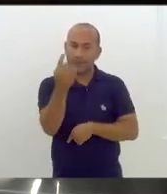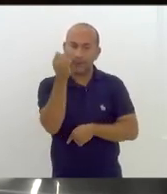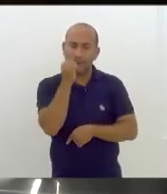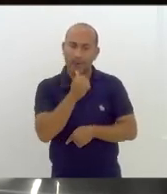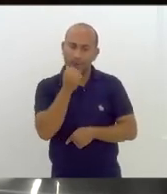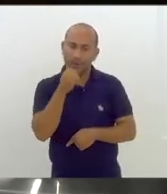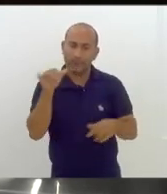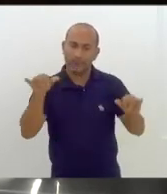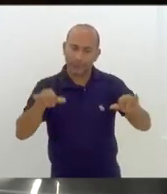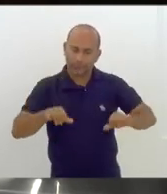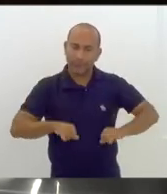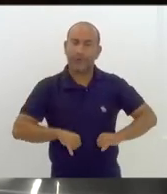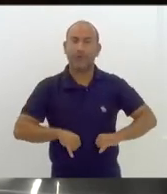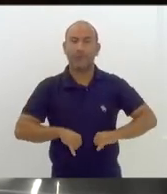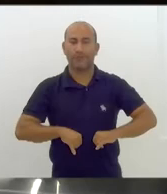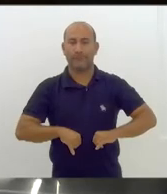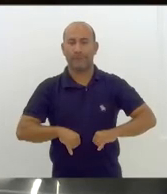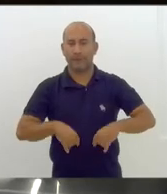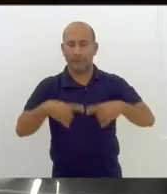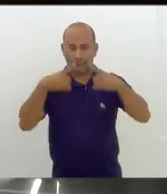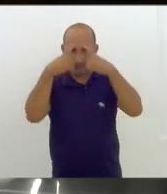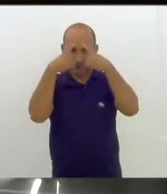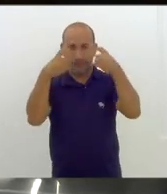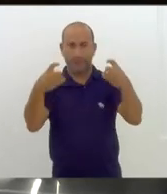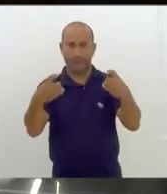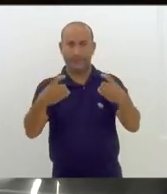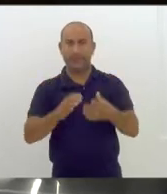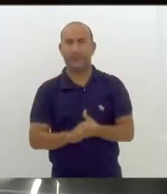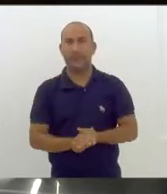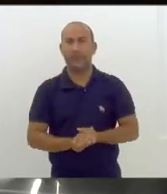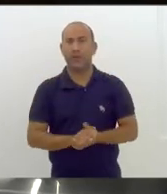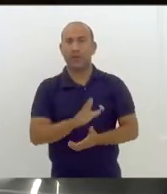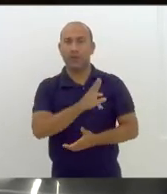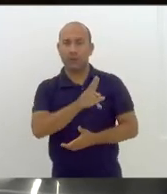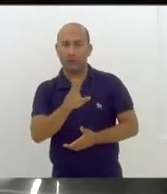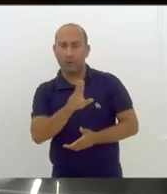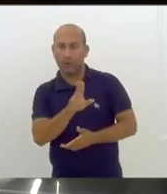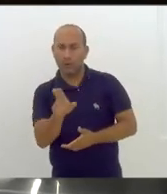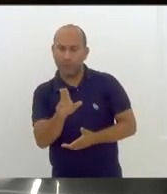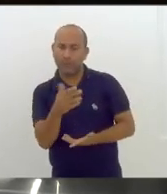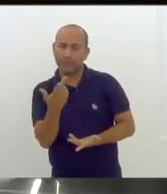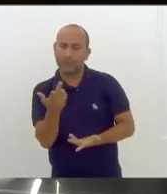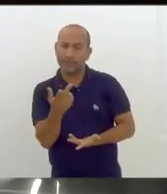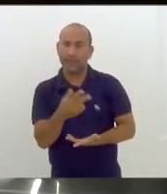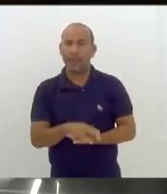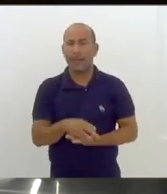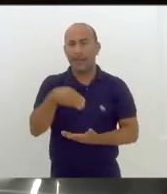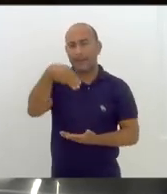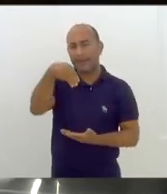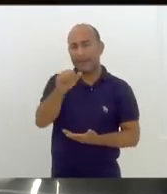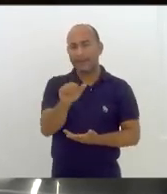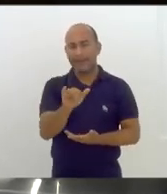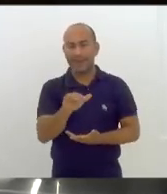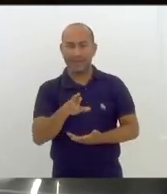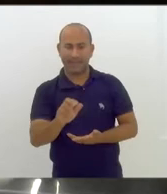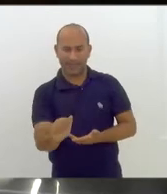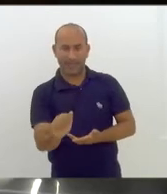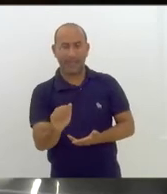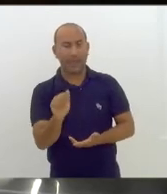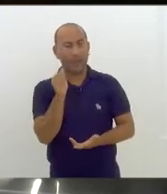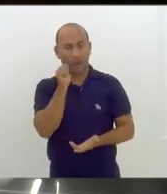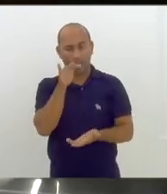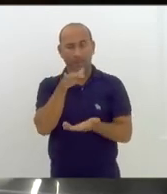feminicídio. E o nome é fictício, portanto, Maria,